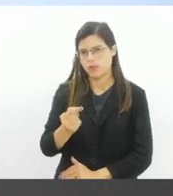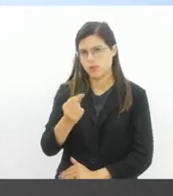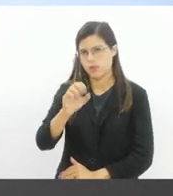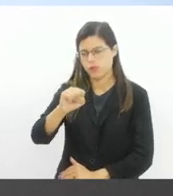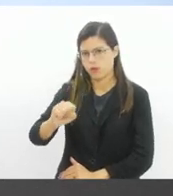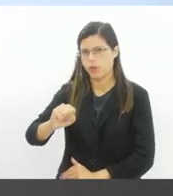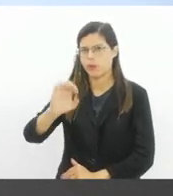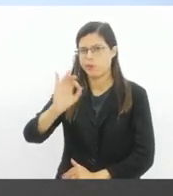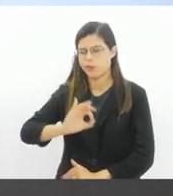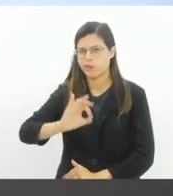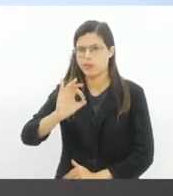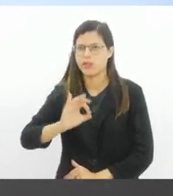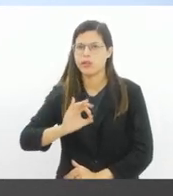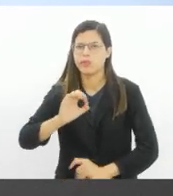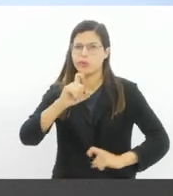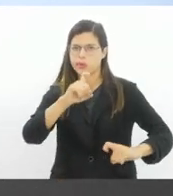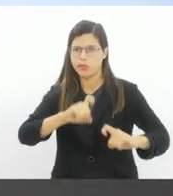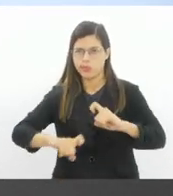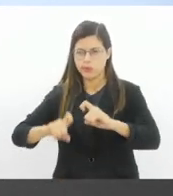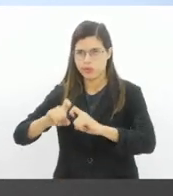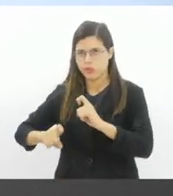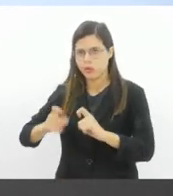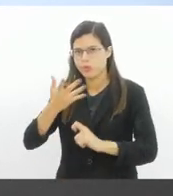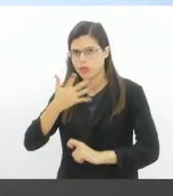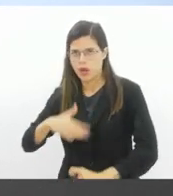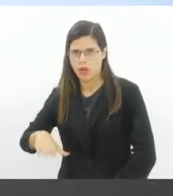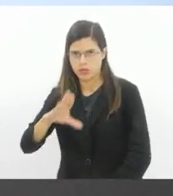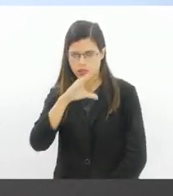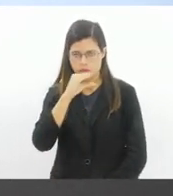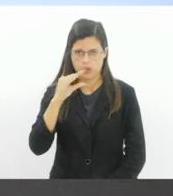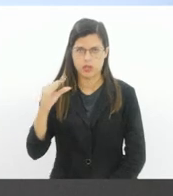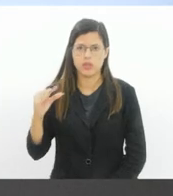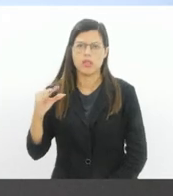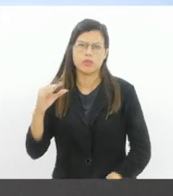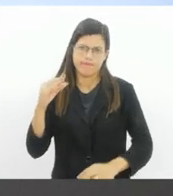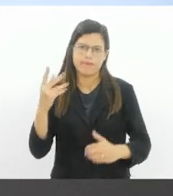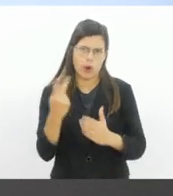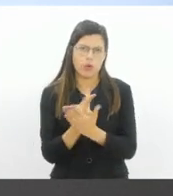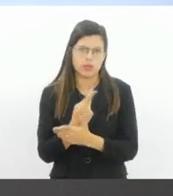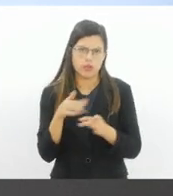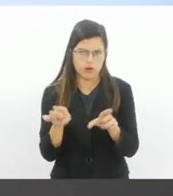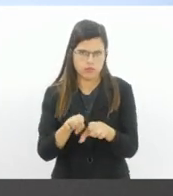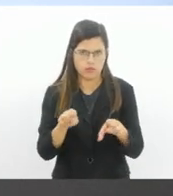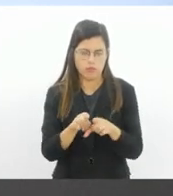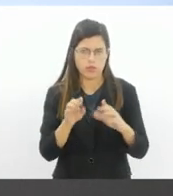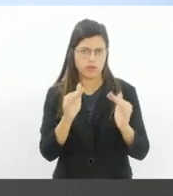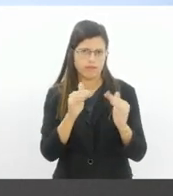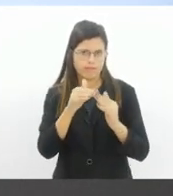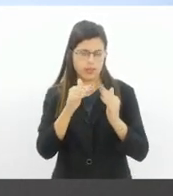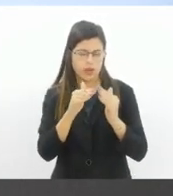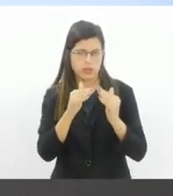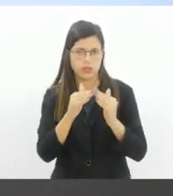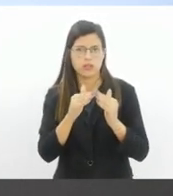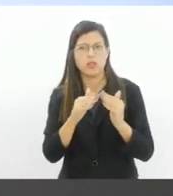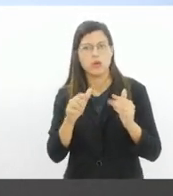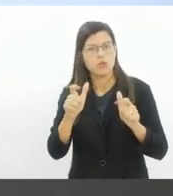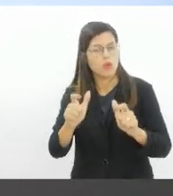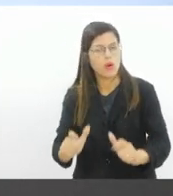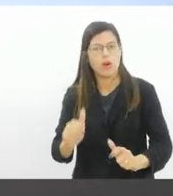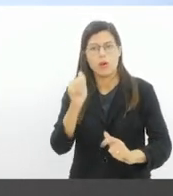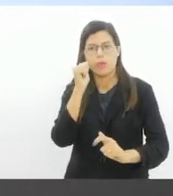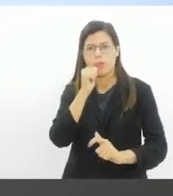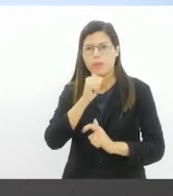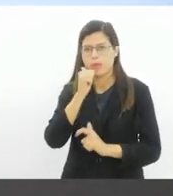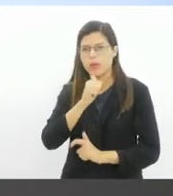76,8% dos casos de estupro de vulnerável ocorreram numa residência. Então, o local onde meninas e mulheres deveriam